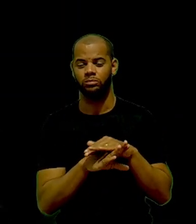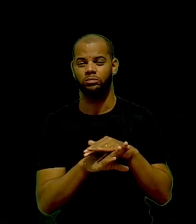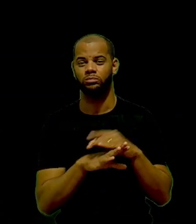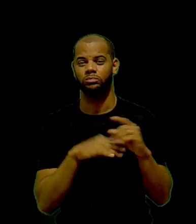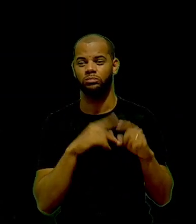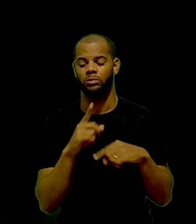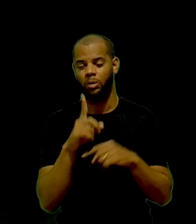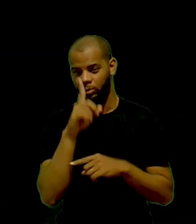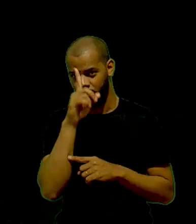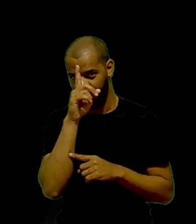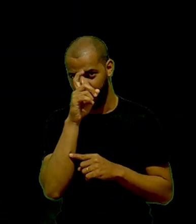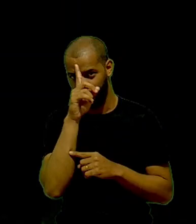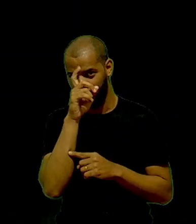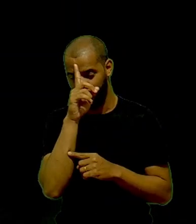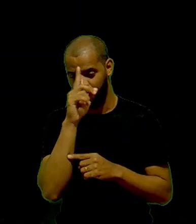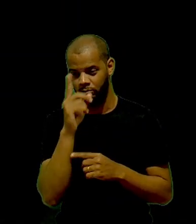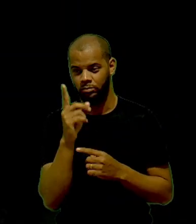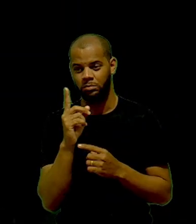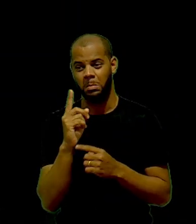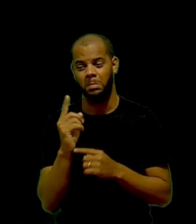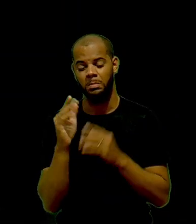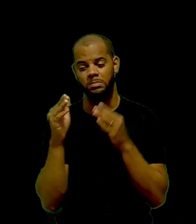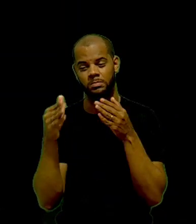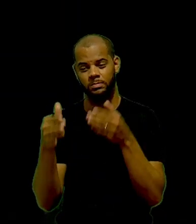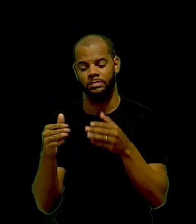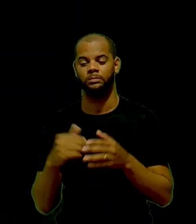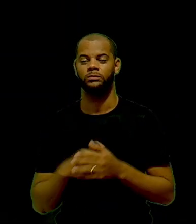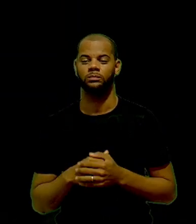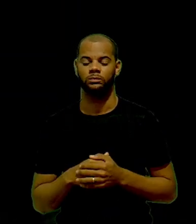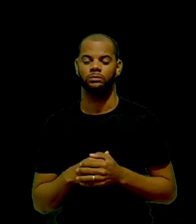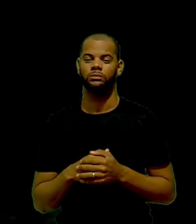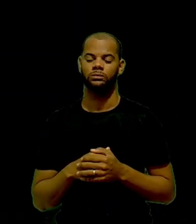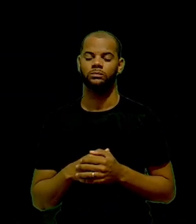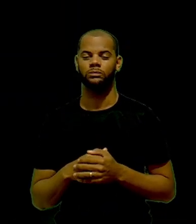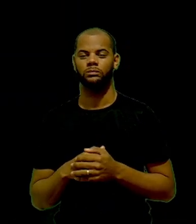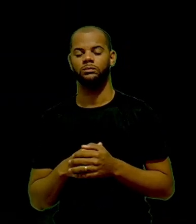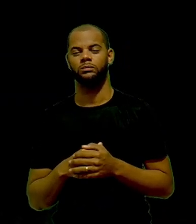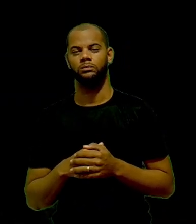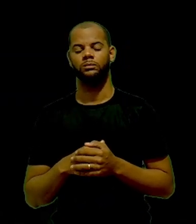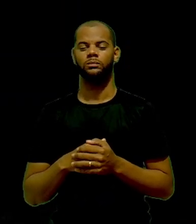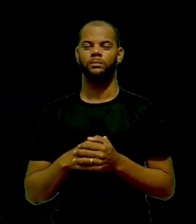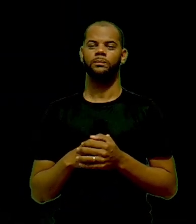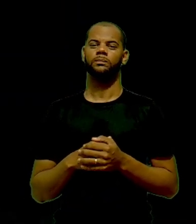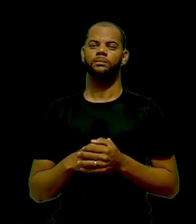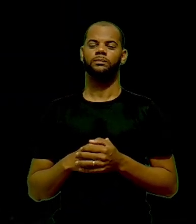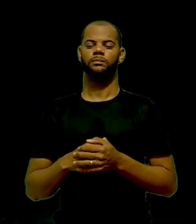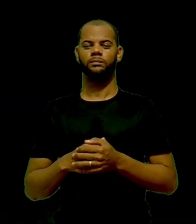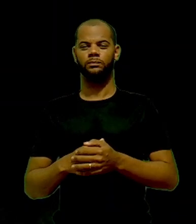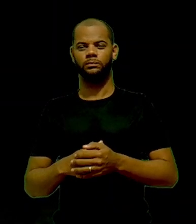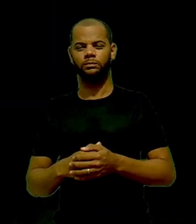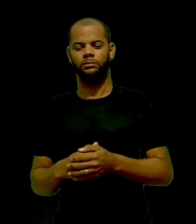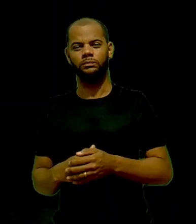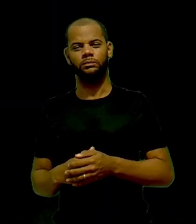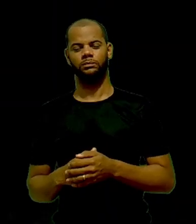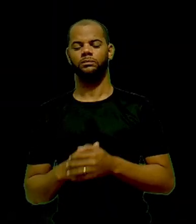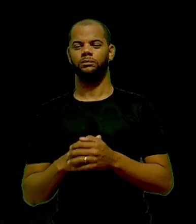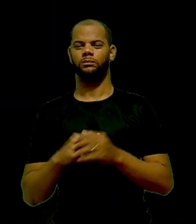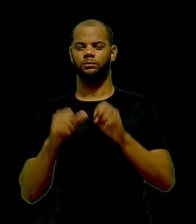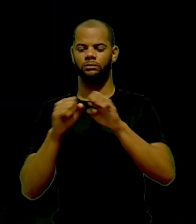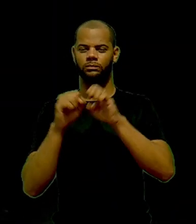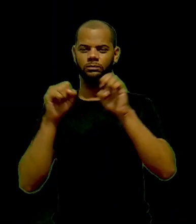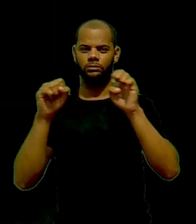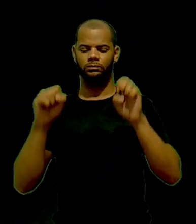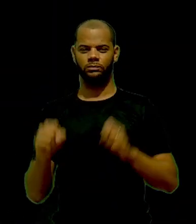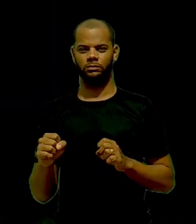um hospital, uma carga prioritária, e ele trabalharia isolado. Então, esse sistema de gerenciamento